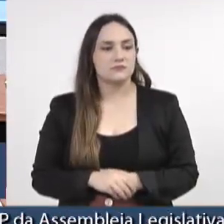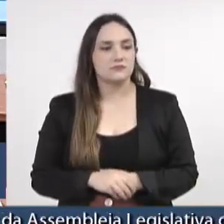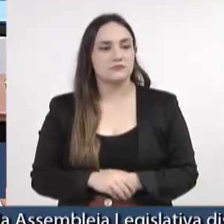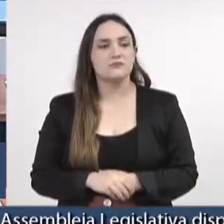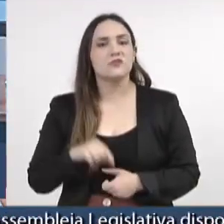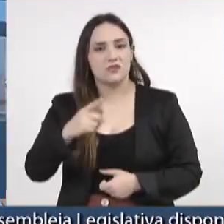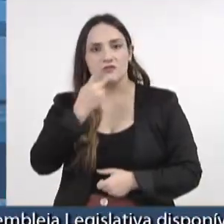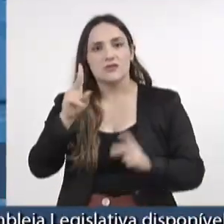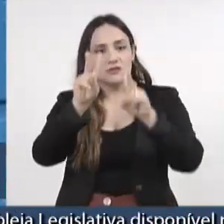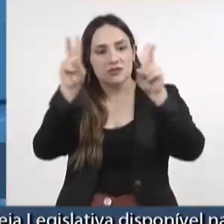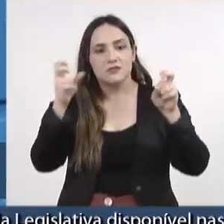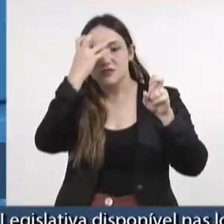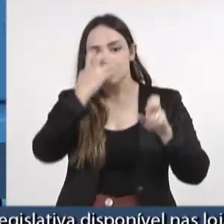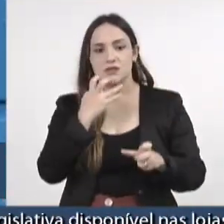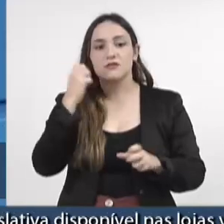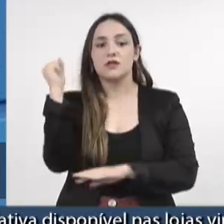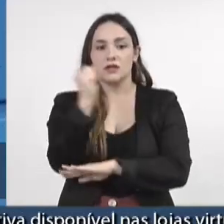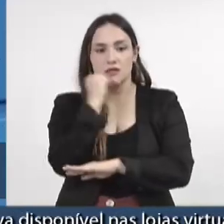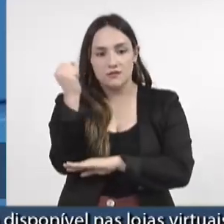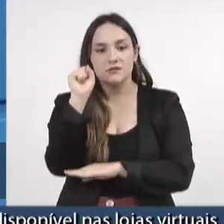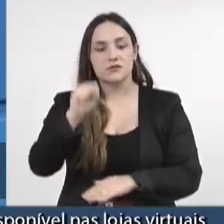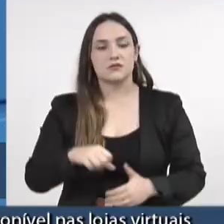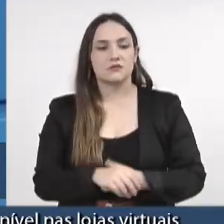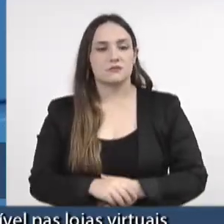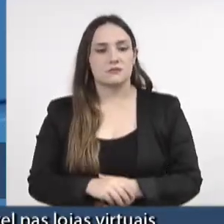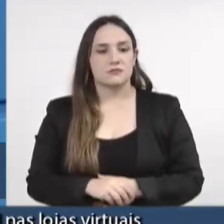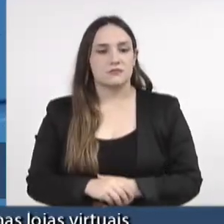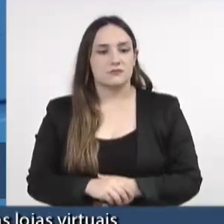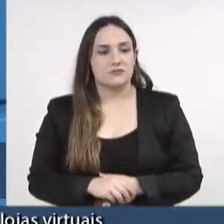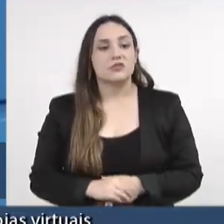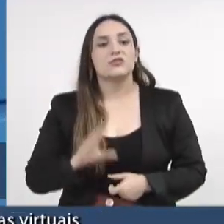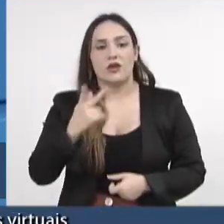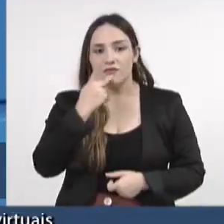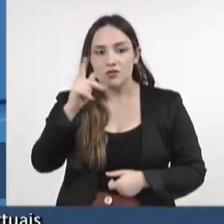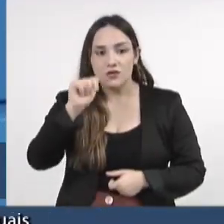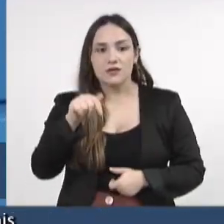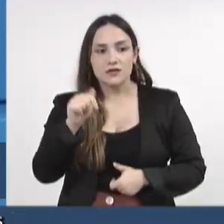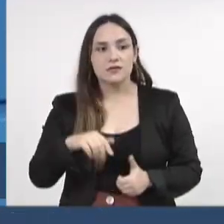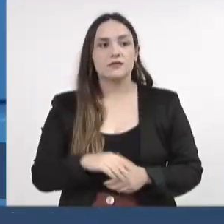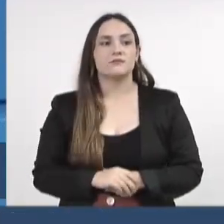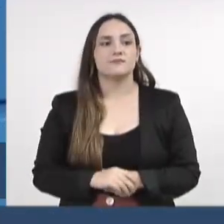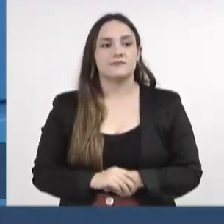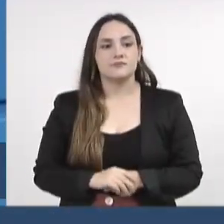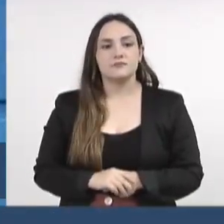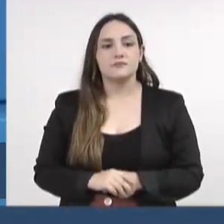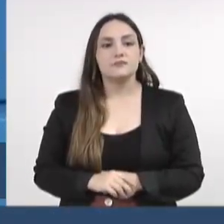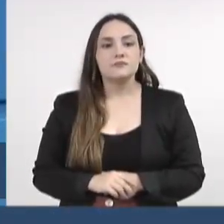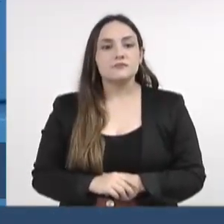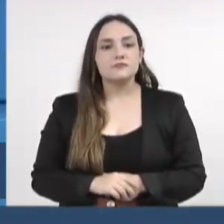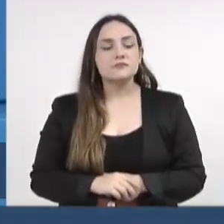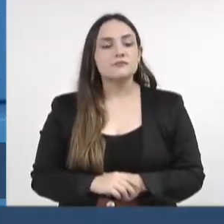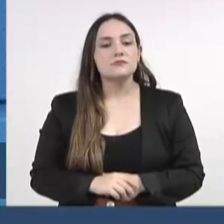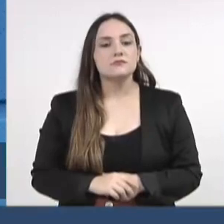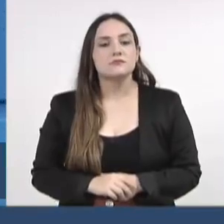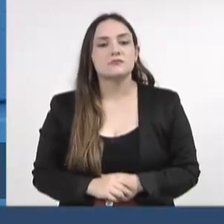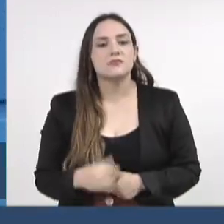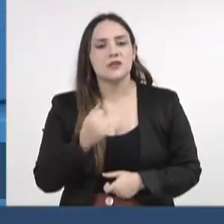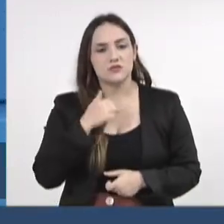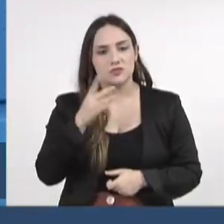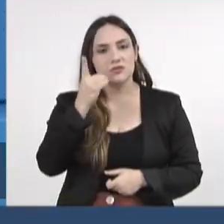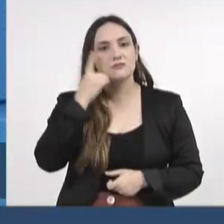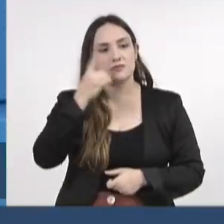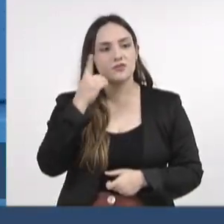parte na integralidade. Pois não, deputado Zé Teixeira. Deputado Coronel Davi, Vossa